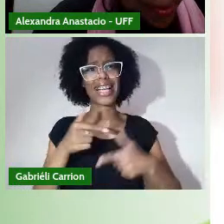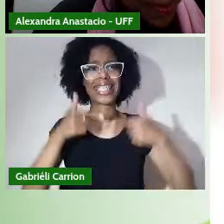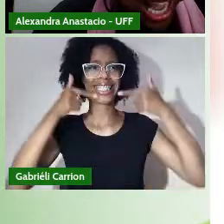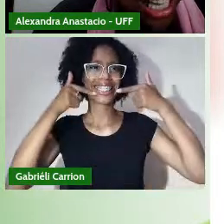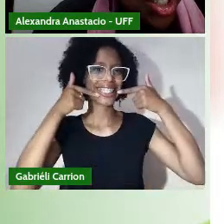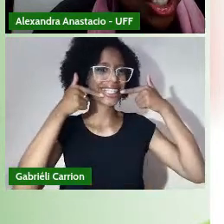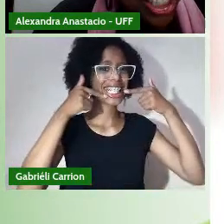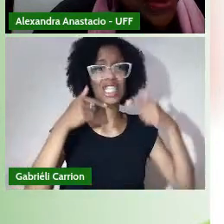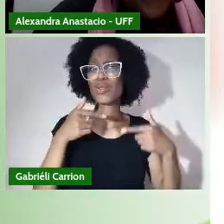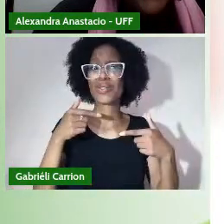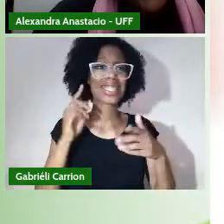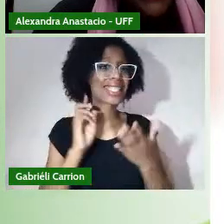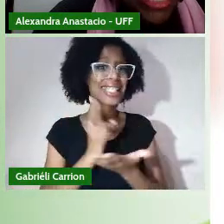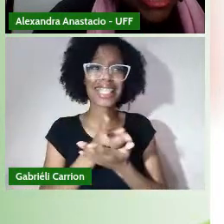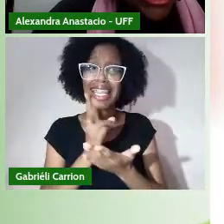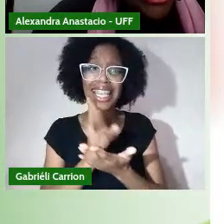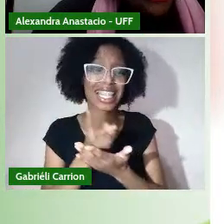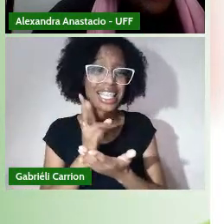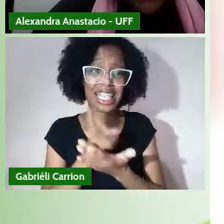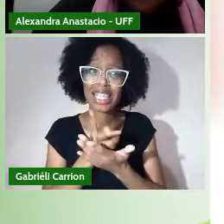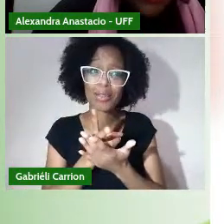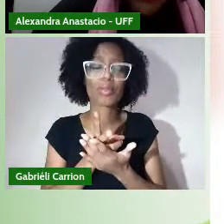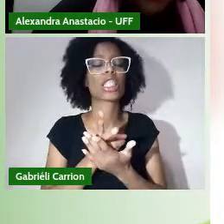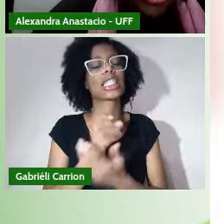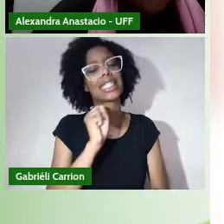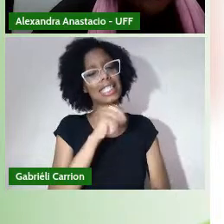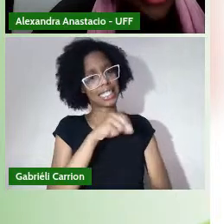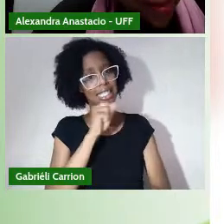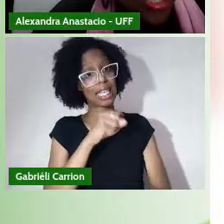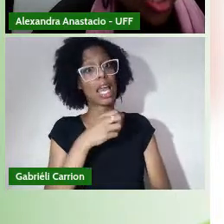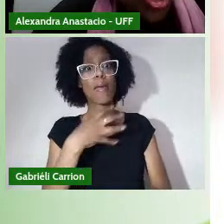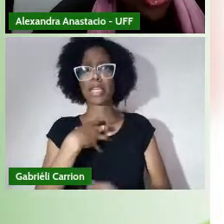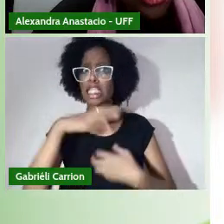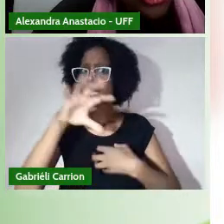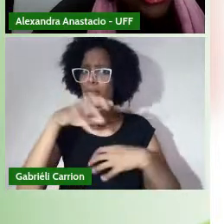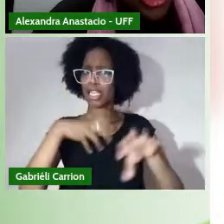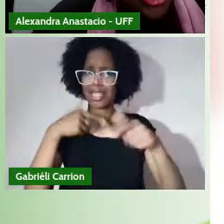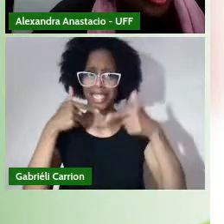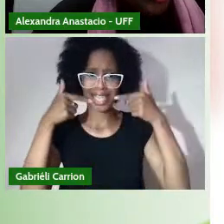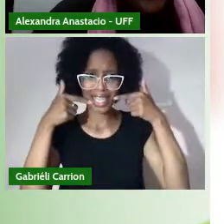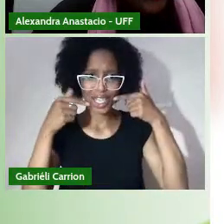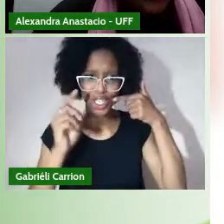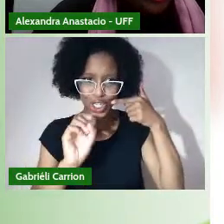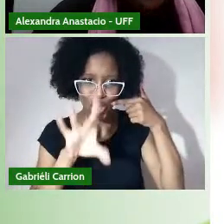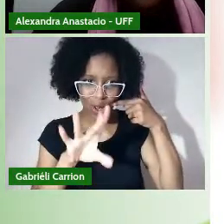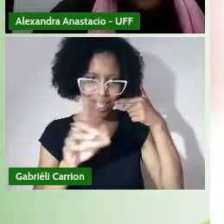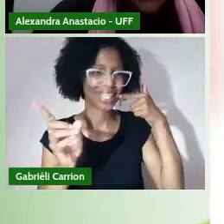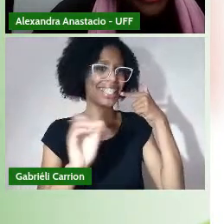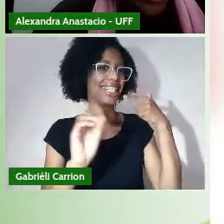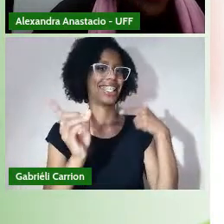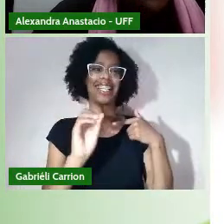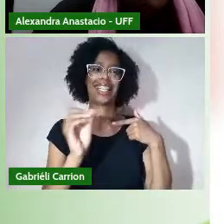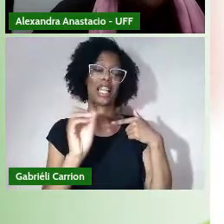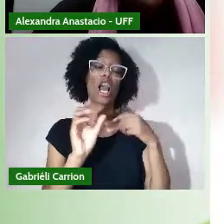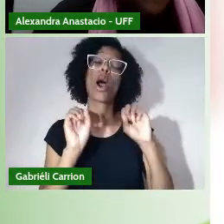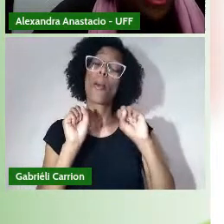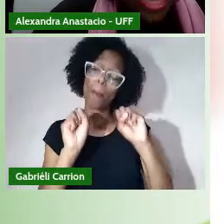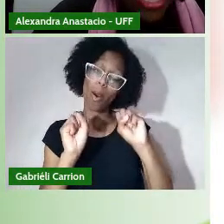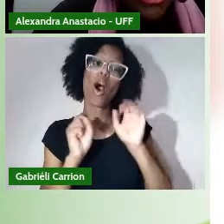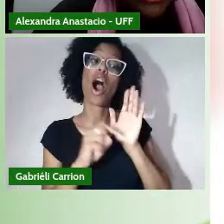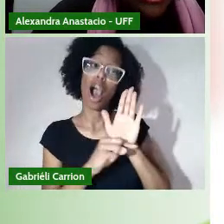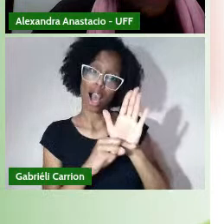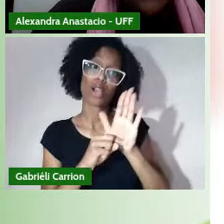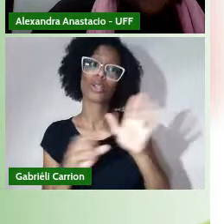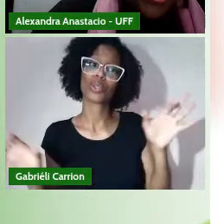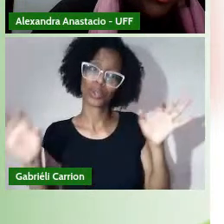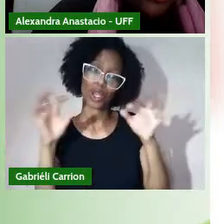é muito simpática. Sim, mas empatia não tem a ver com simpatia, né? Eu acho que são coisas que podem se